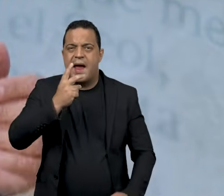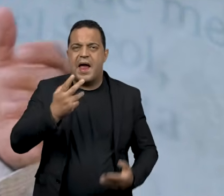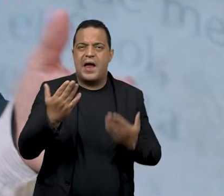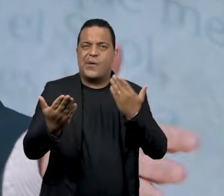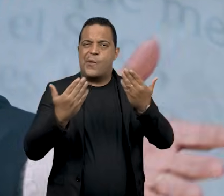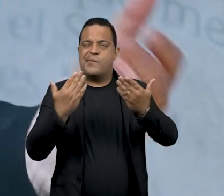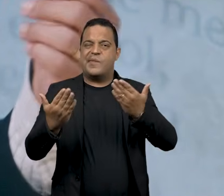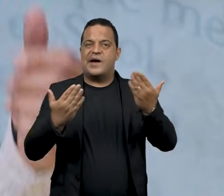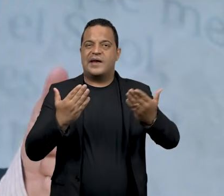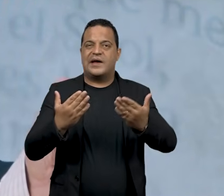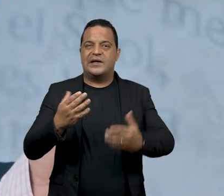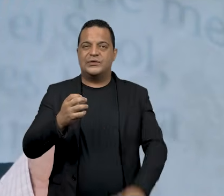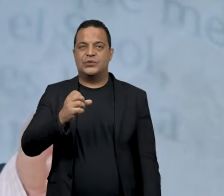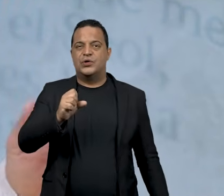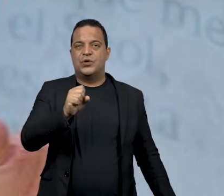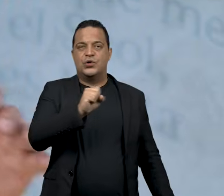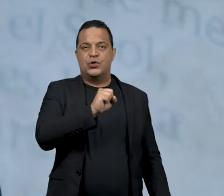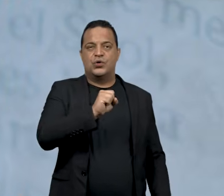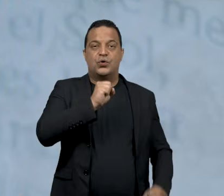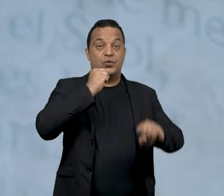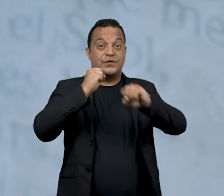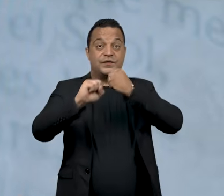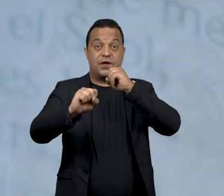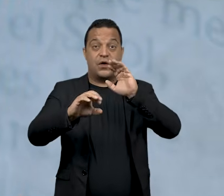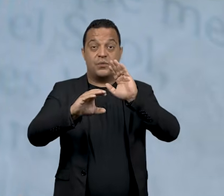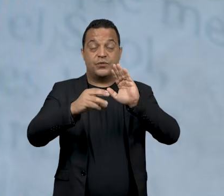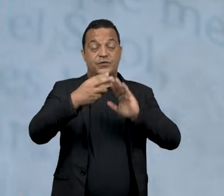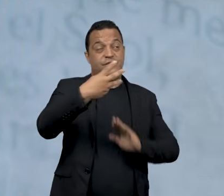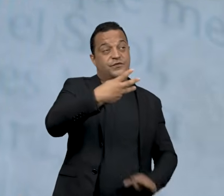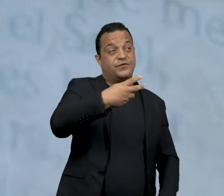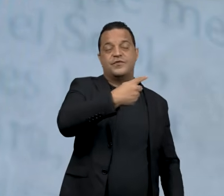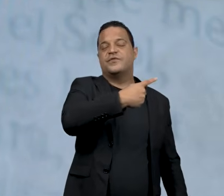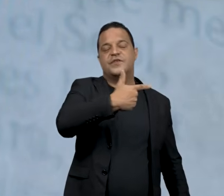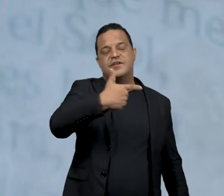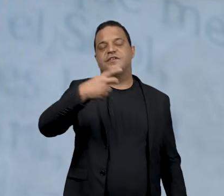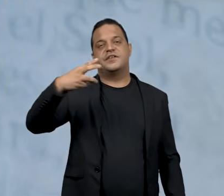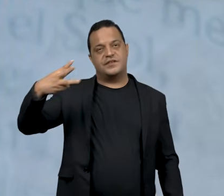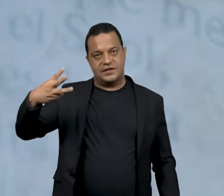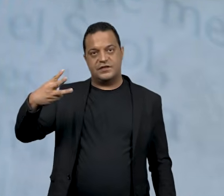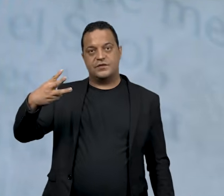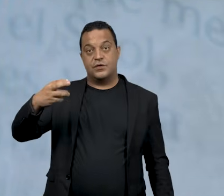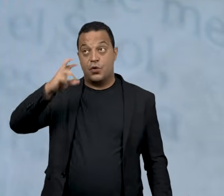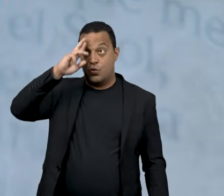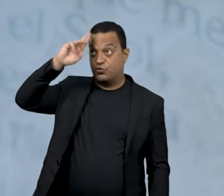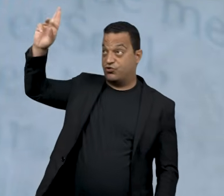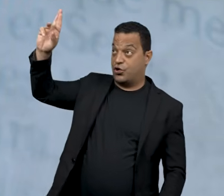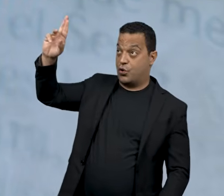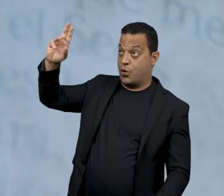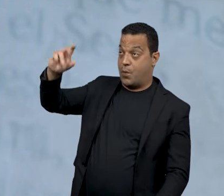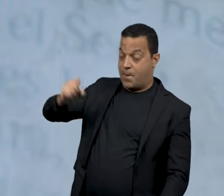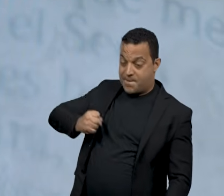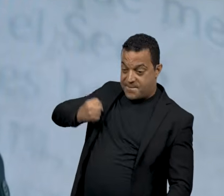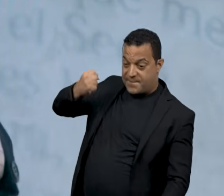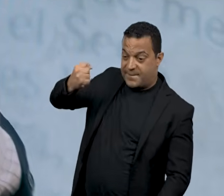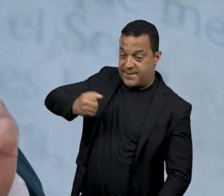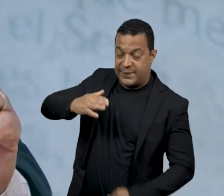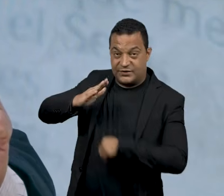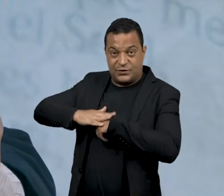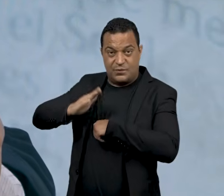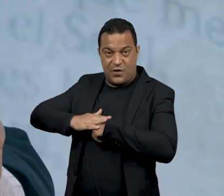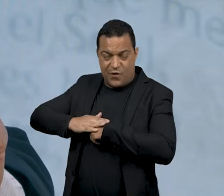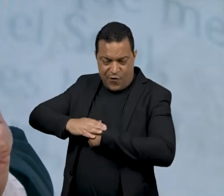23, o Senhor é meu pastor, nada me faltará. Então, dê uma olhada também, como eu fiz, nos programas